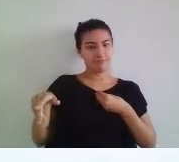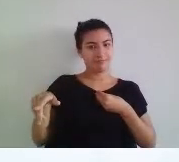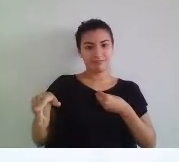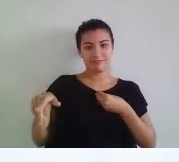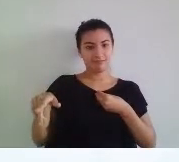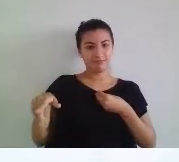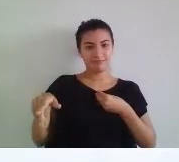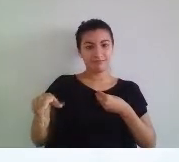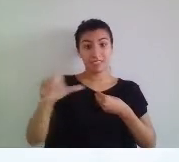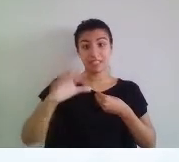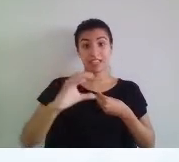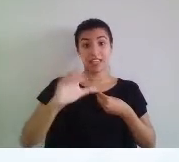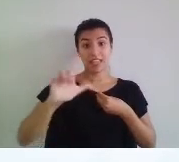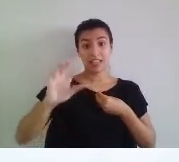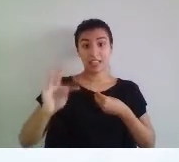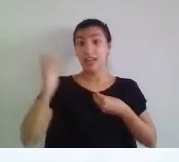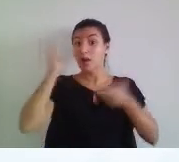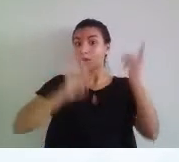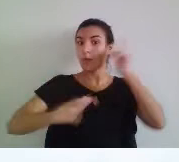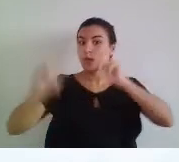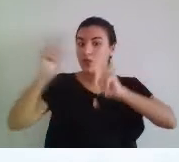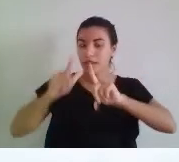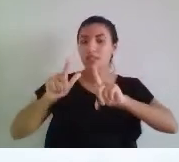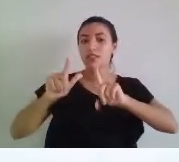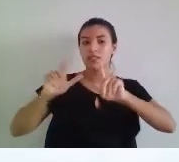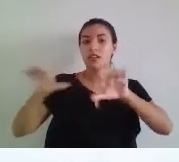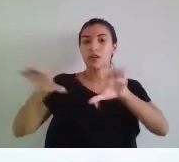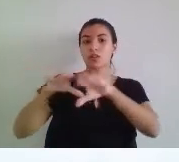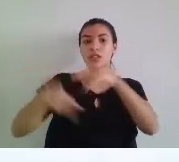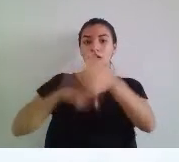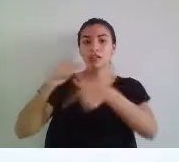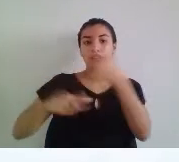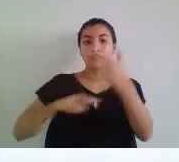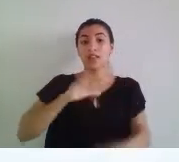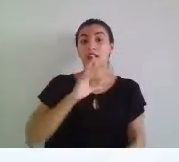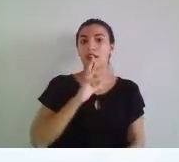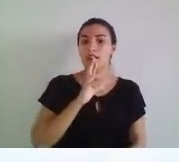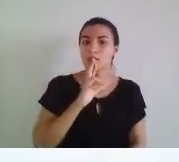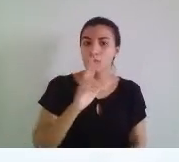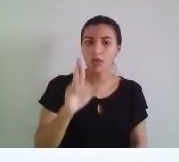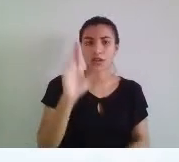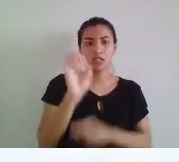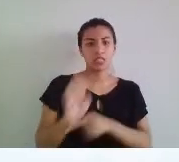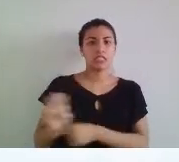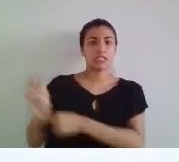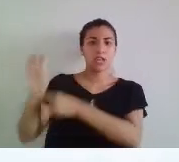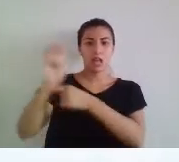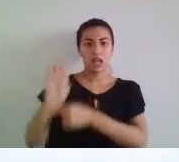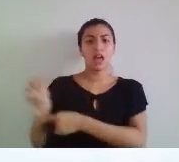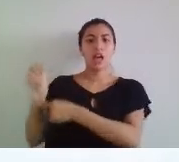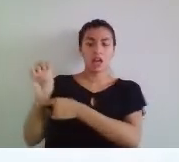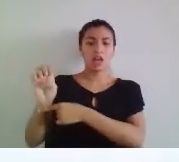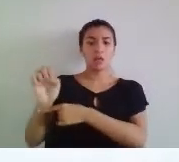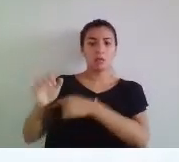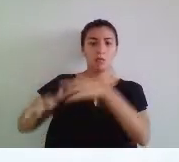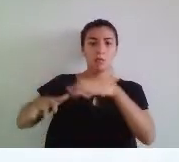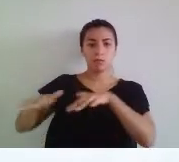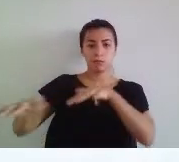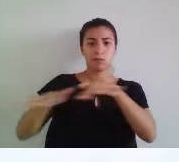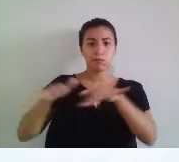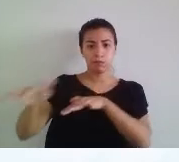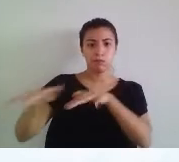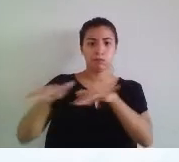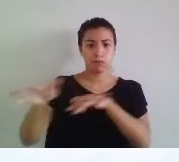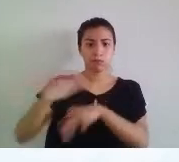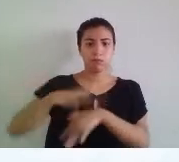A CLT foi uma conquista da classe trabalhadora, foi uma resposta do Estado à altíssima mobilização da classe